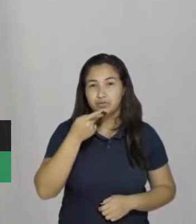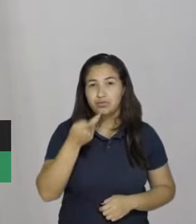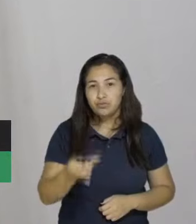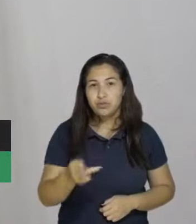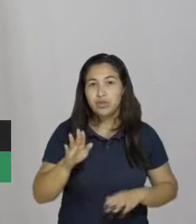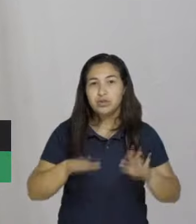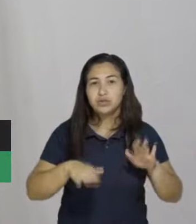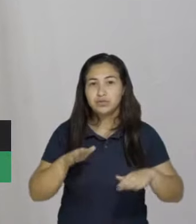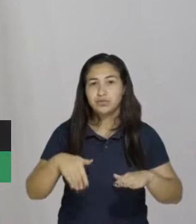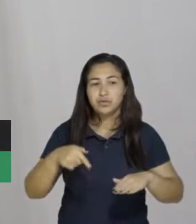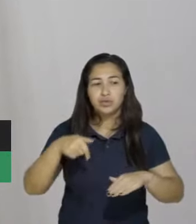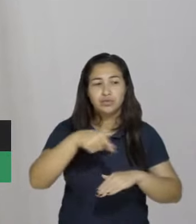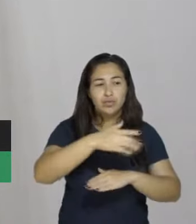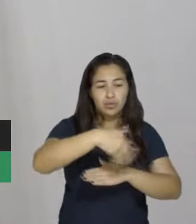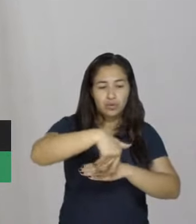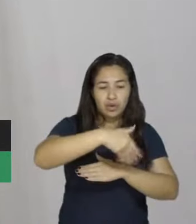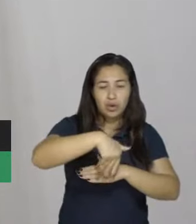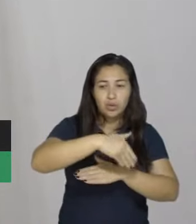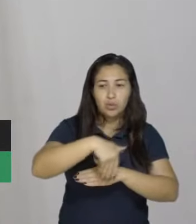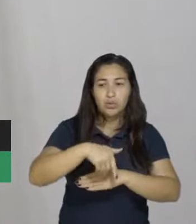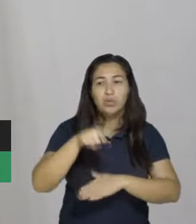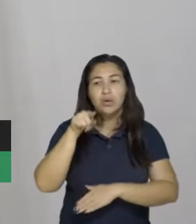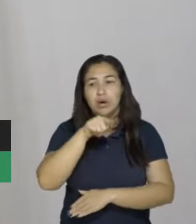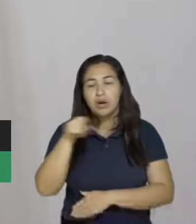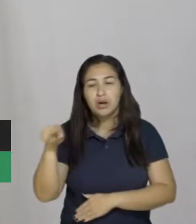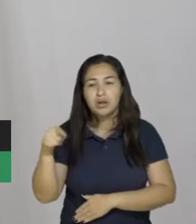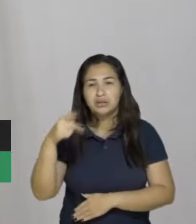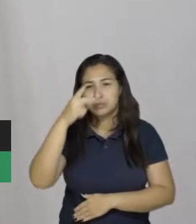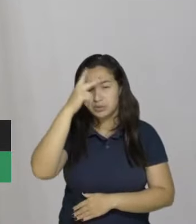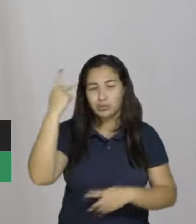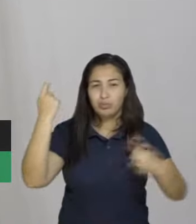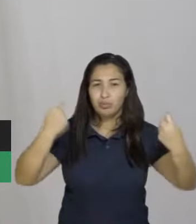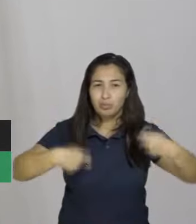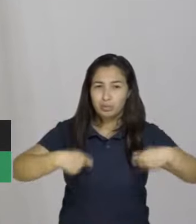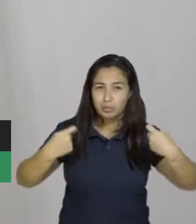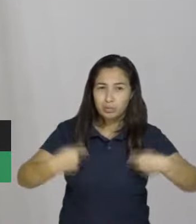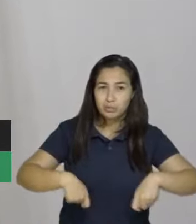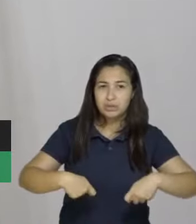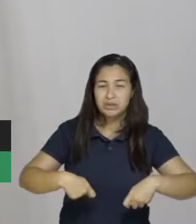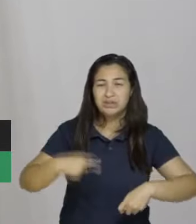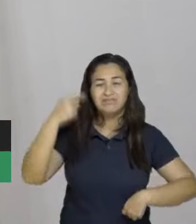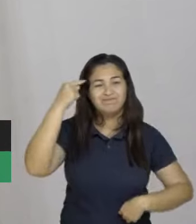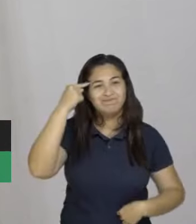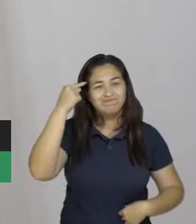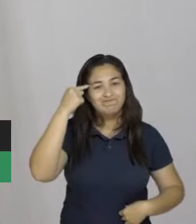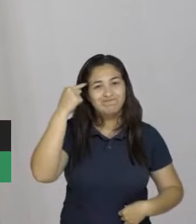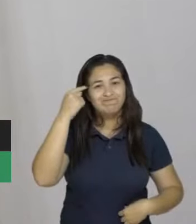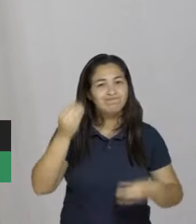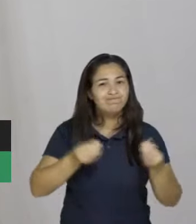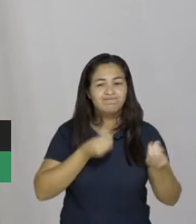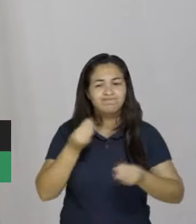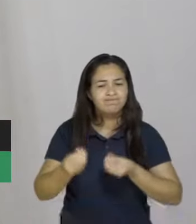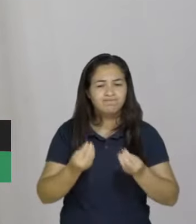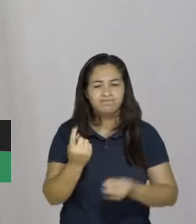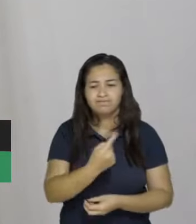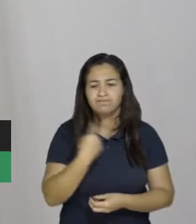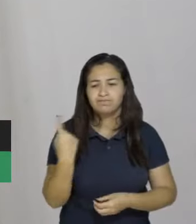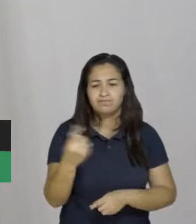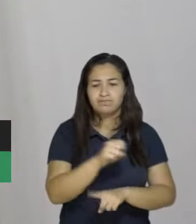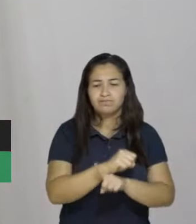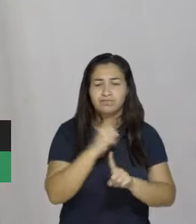por moradores de rua, por pessoas necessitadas, sem pensar em como nós,